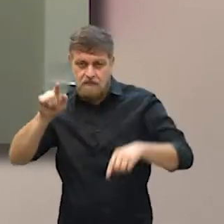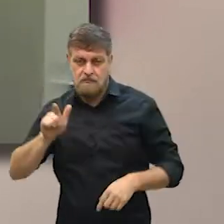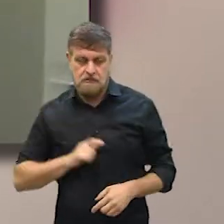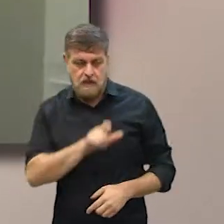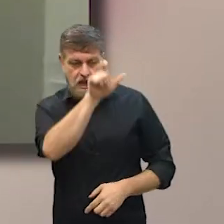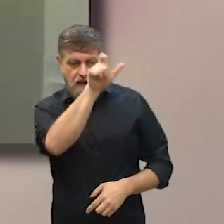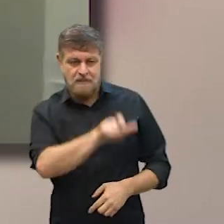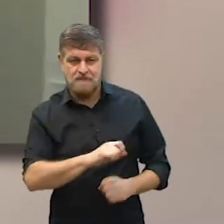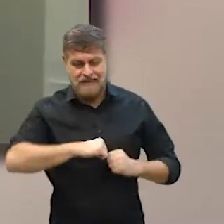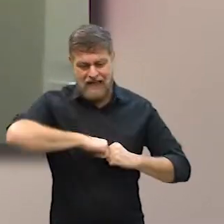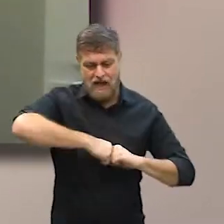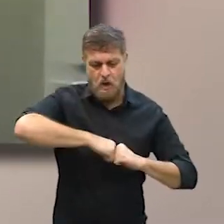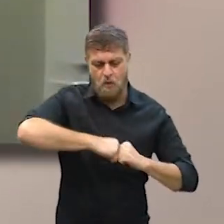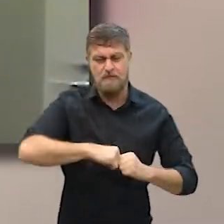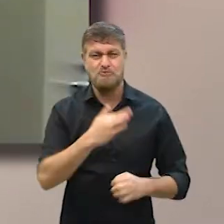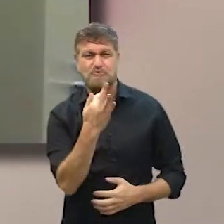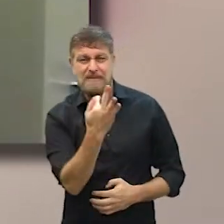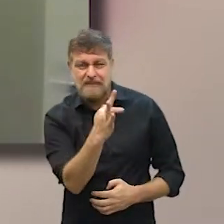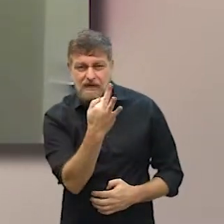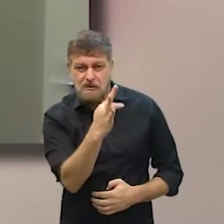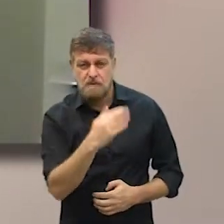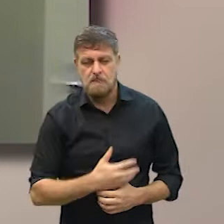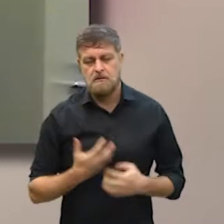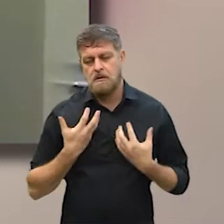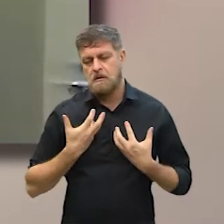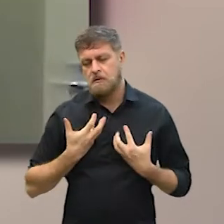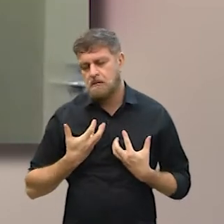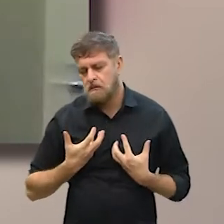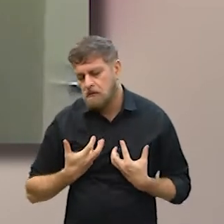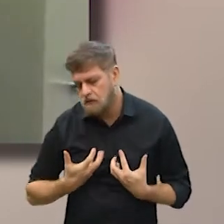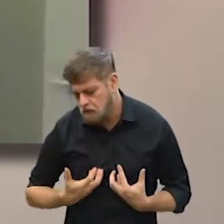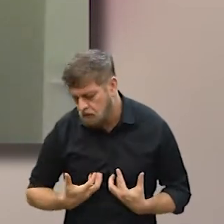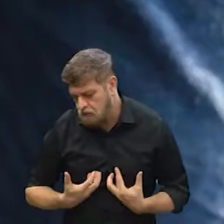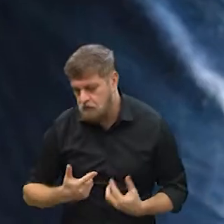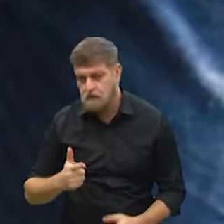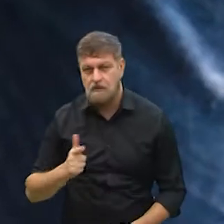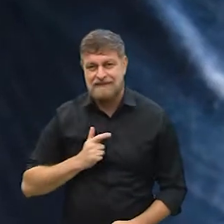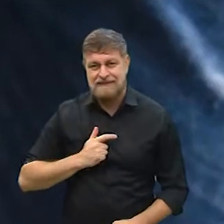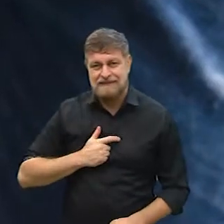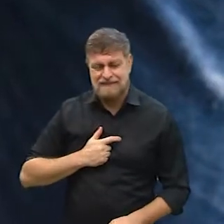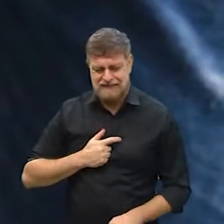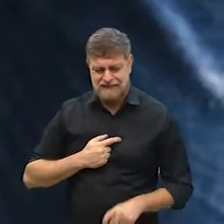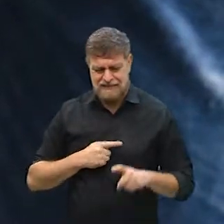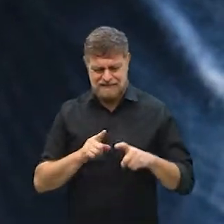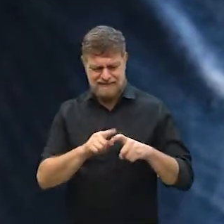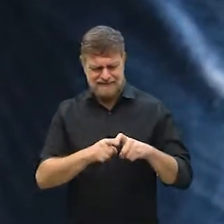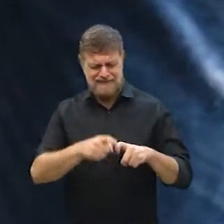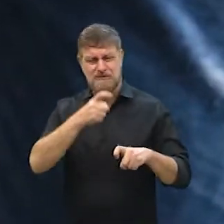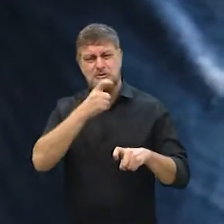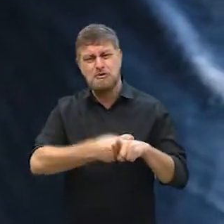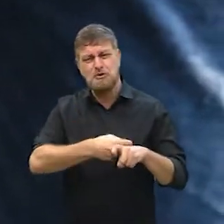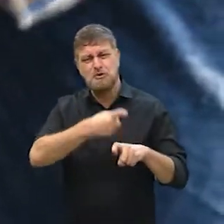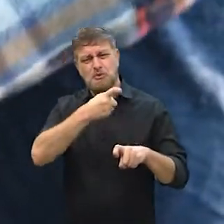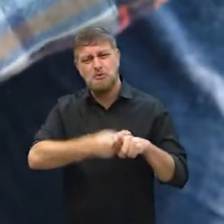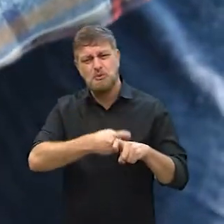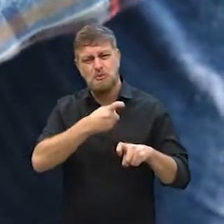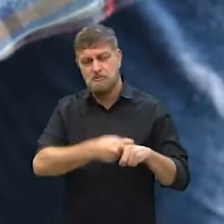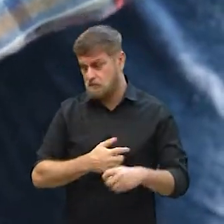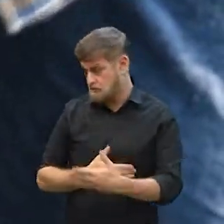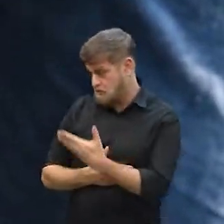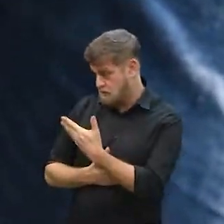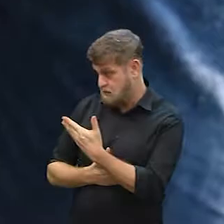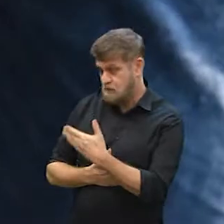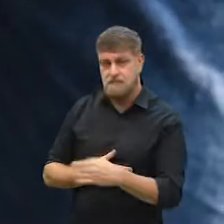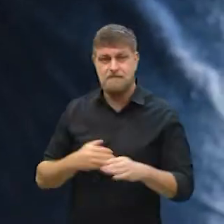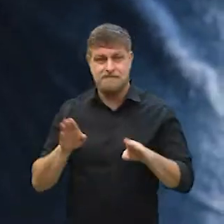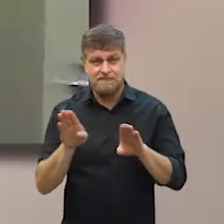pacientes que têm pessoal mais dores nas articulações cansaço a rigidez que a gente chama sente as articulações